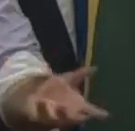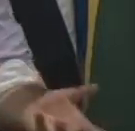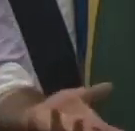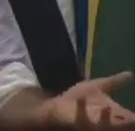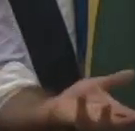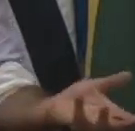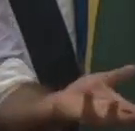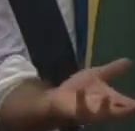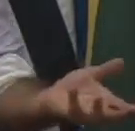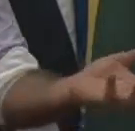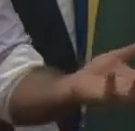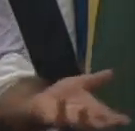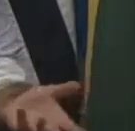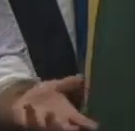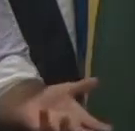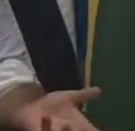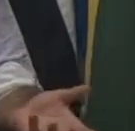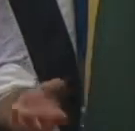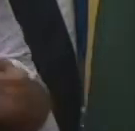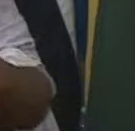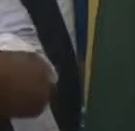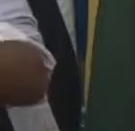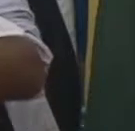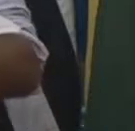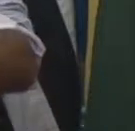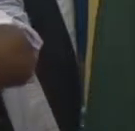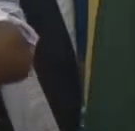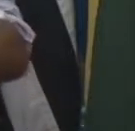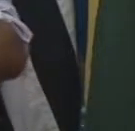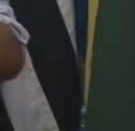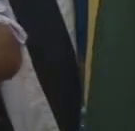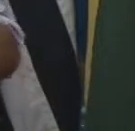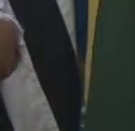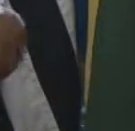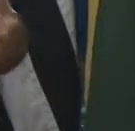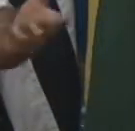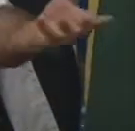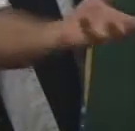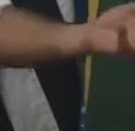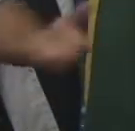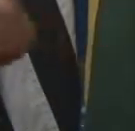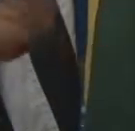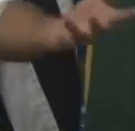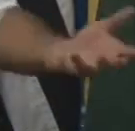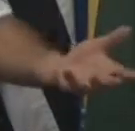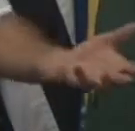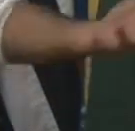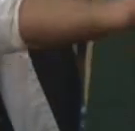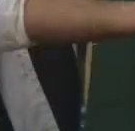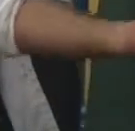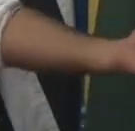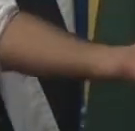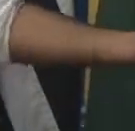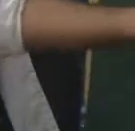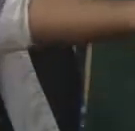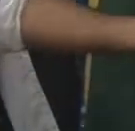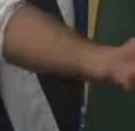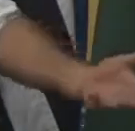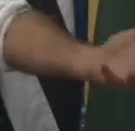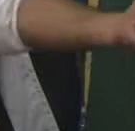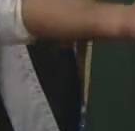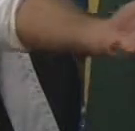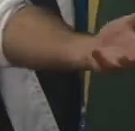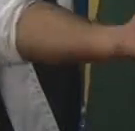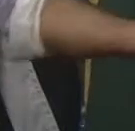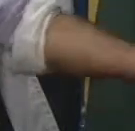falei, evidentemente que é uma anedota, né? Mas eu cheguei a dizer, olha, Cássio, não vou poder jogar, tem sessão de